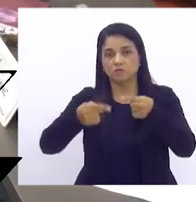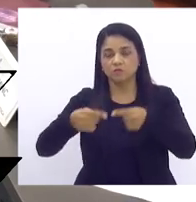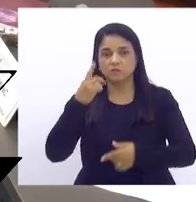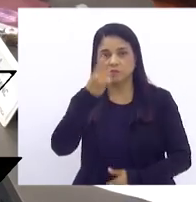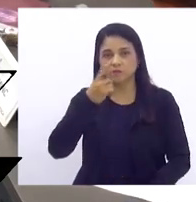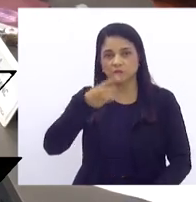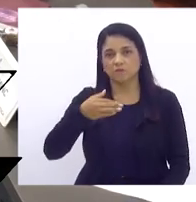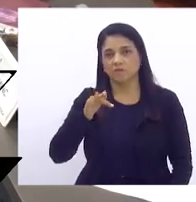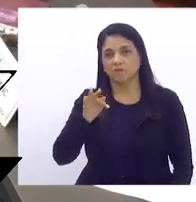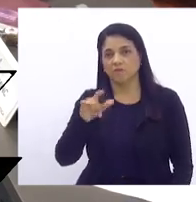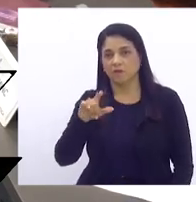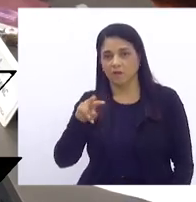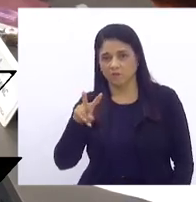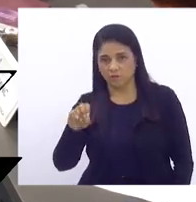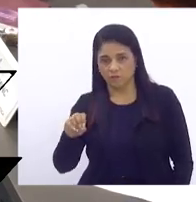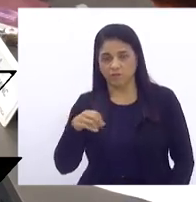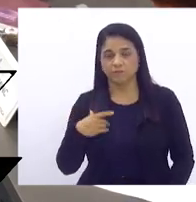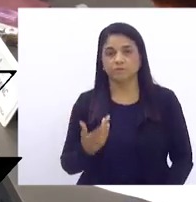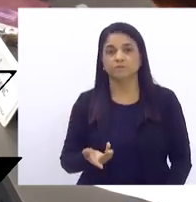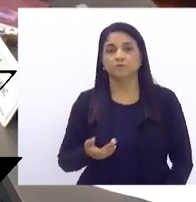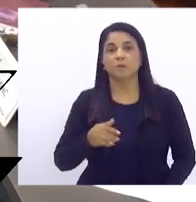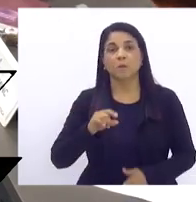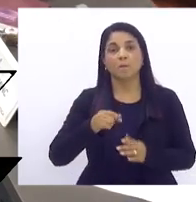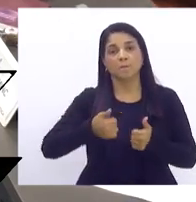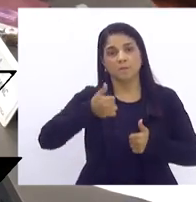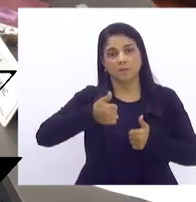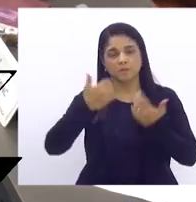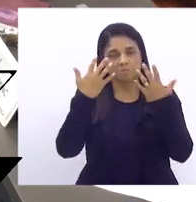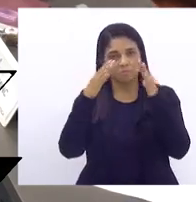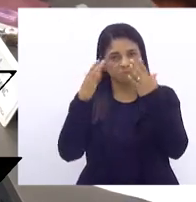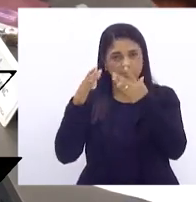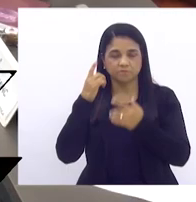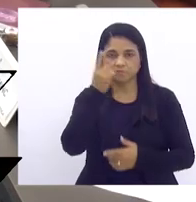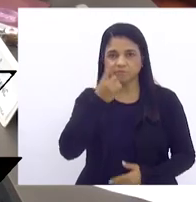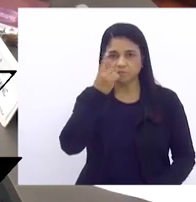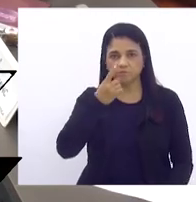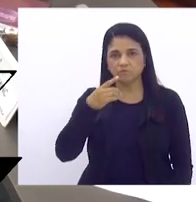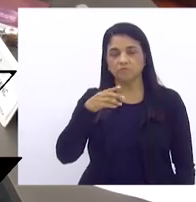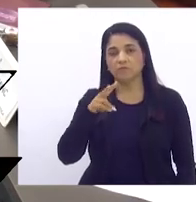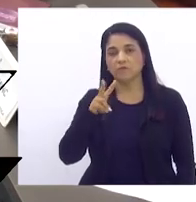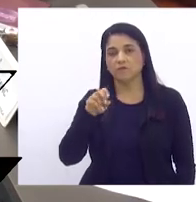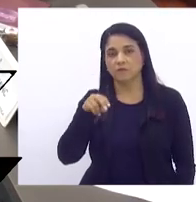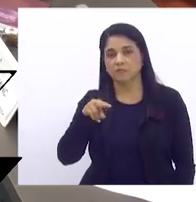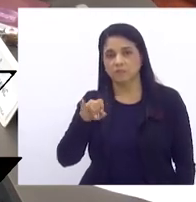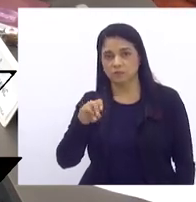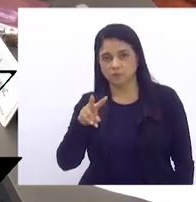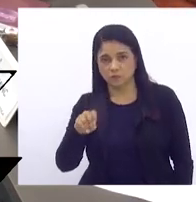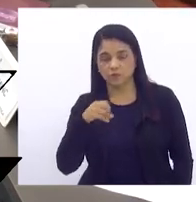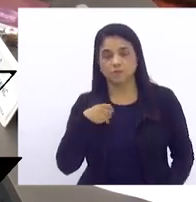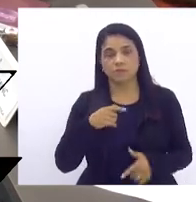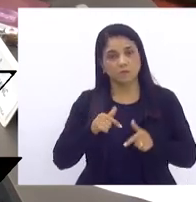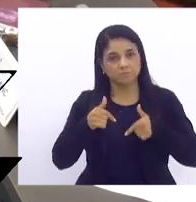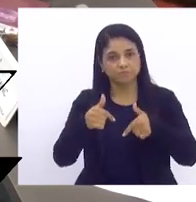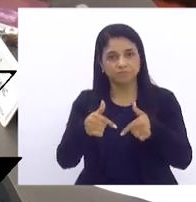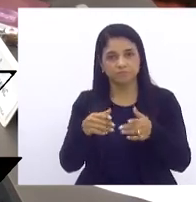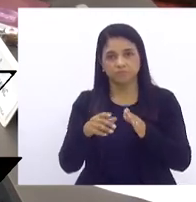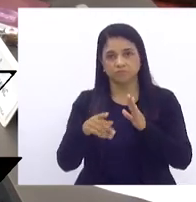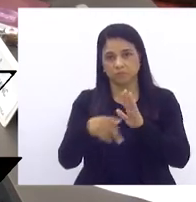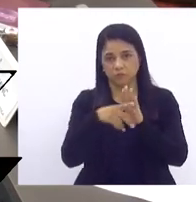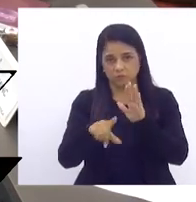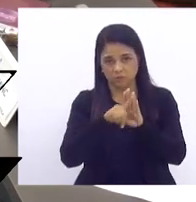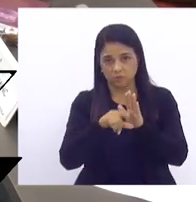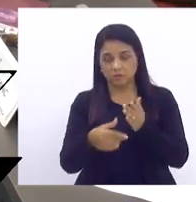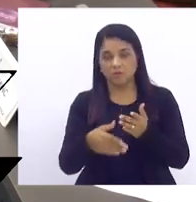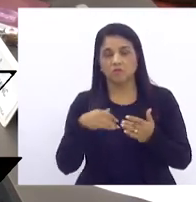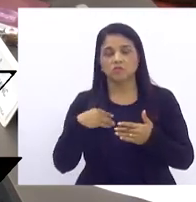deputado Flávio Serafini. Presidente, em primeiro lugar, parabenizar o deputado Cosolino pela iniciativa. A gente convive